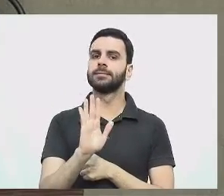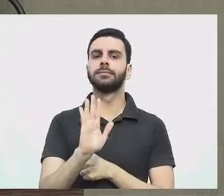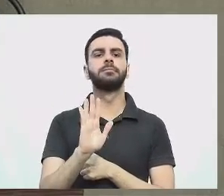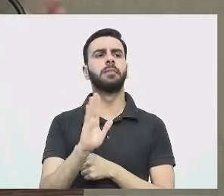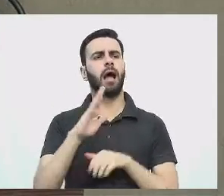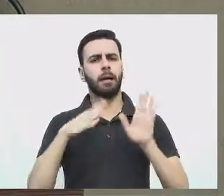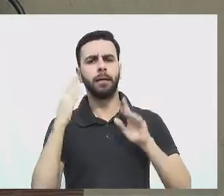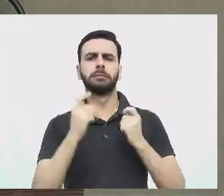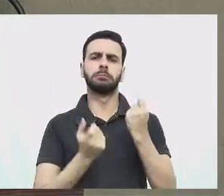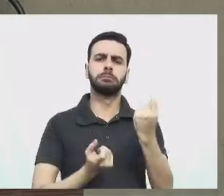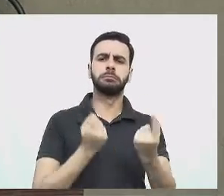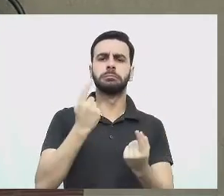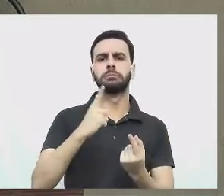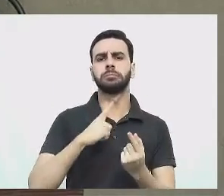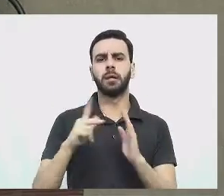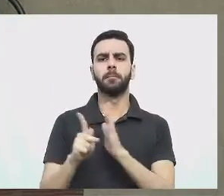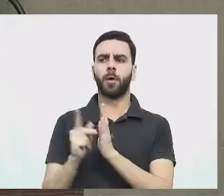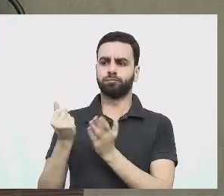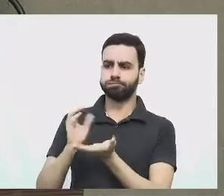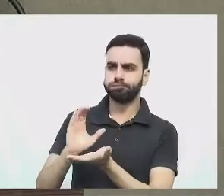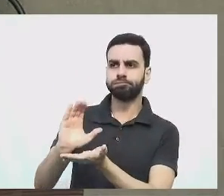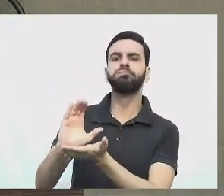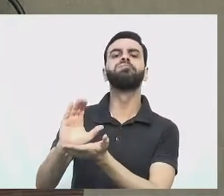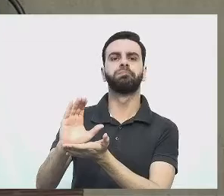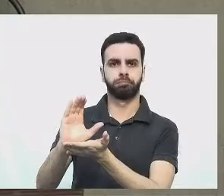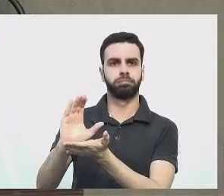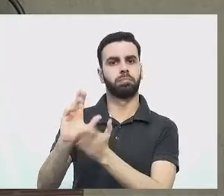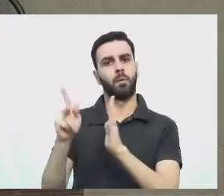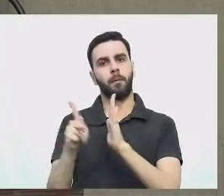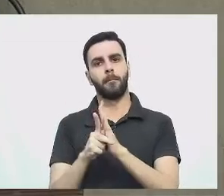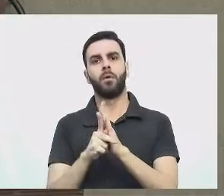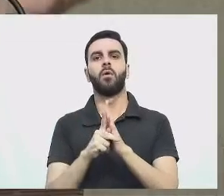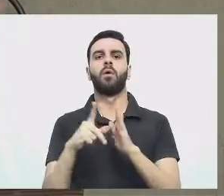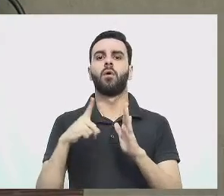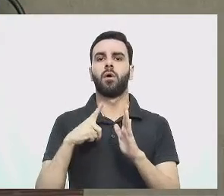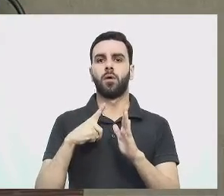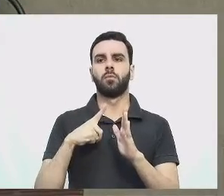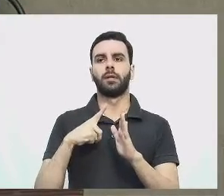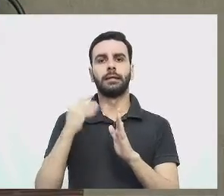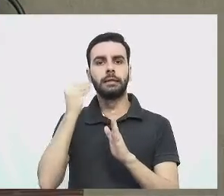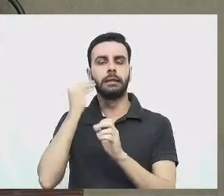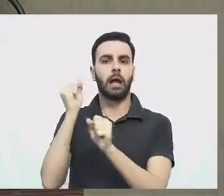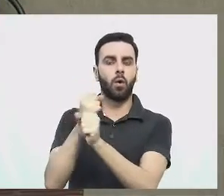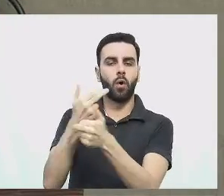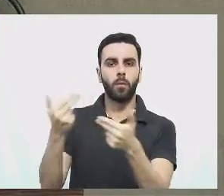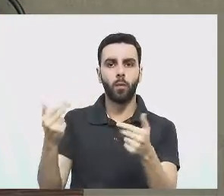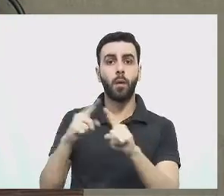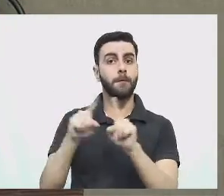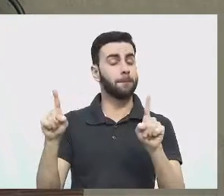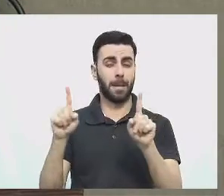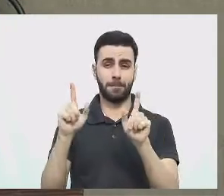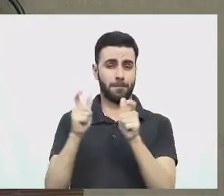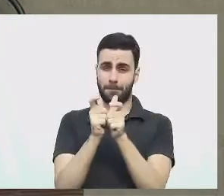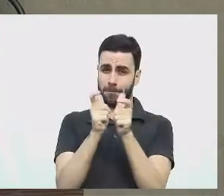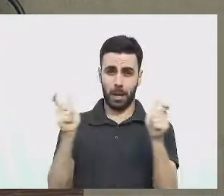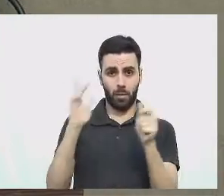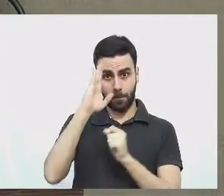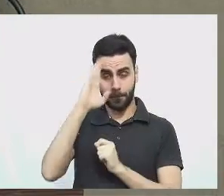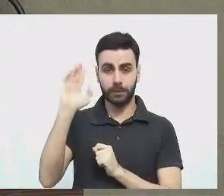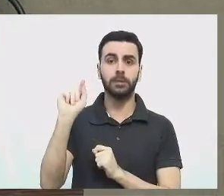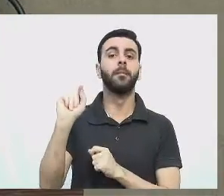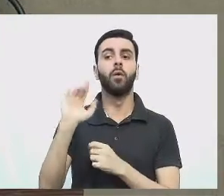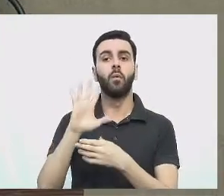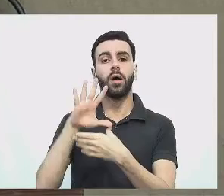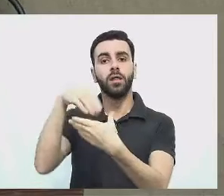gente fazia uma chamada de capital para fazer frente a um empreendimento, mas, na maioria das vezes, os